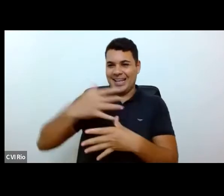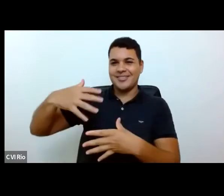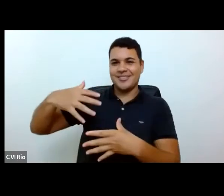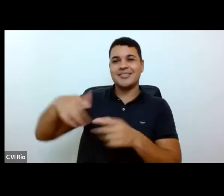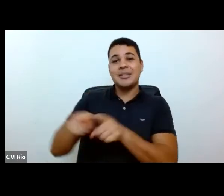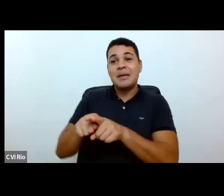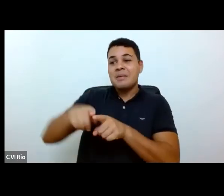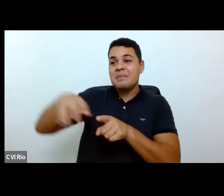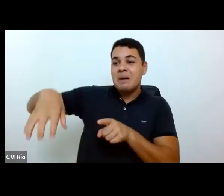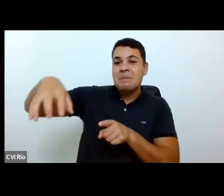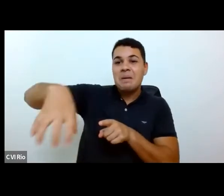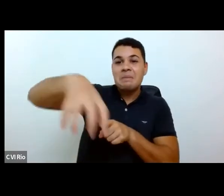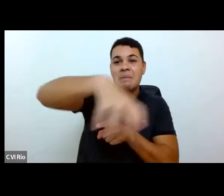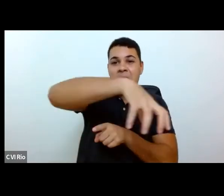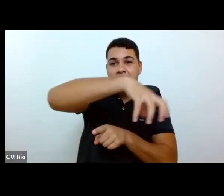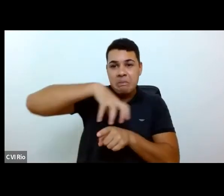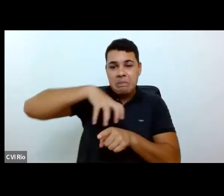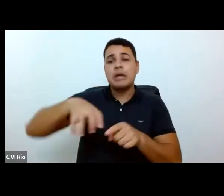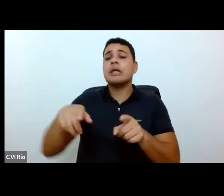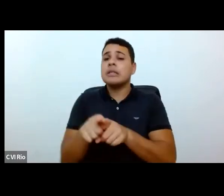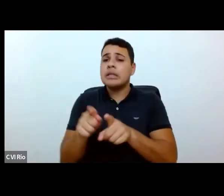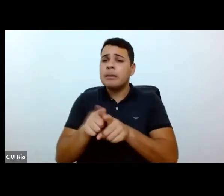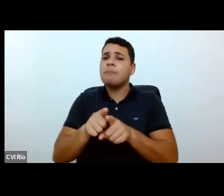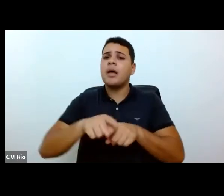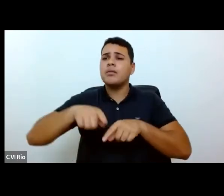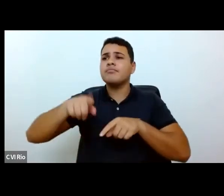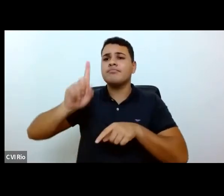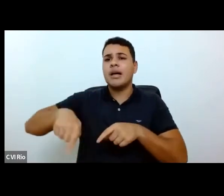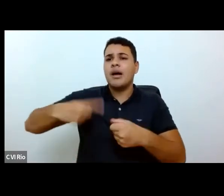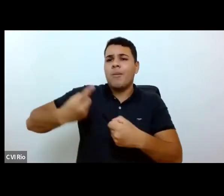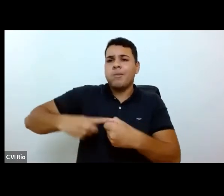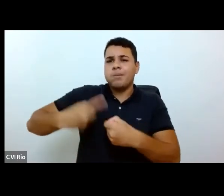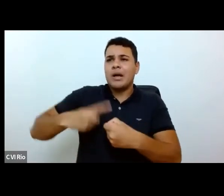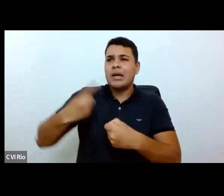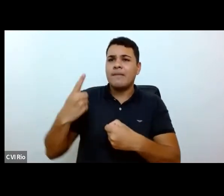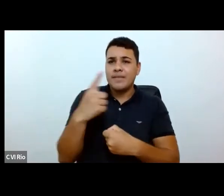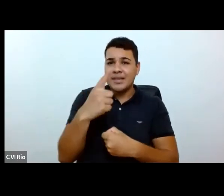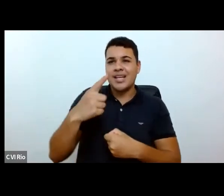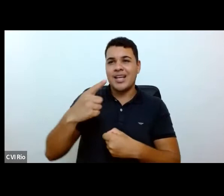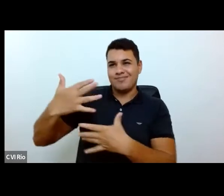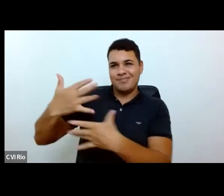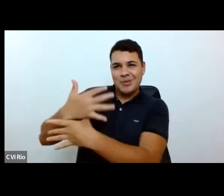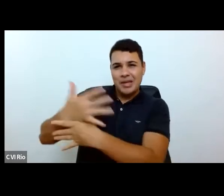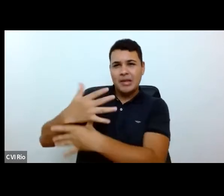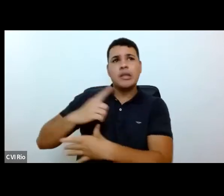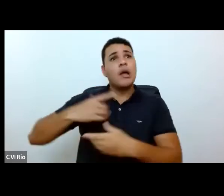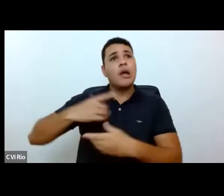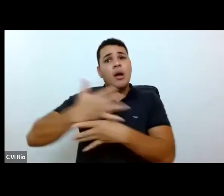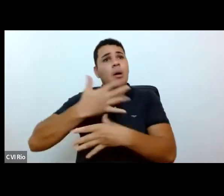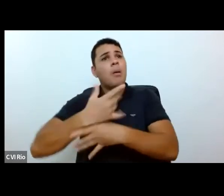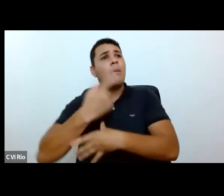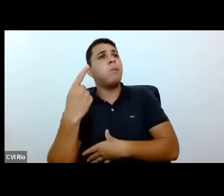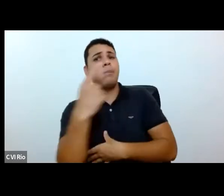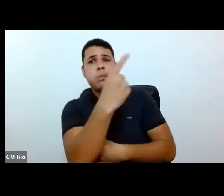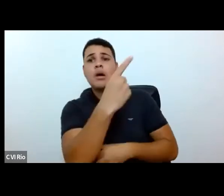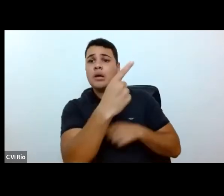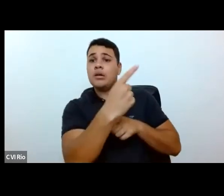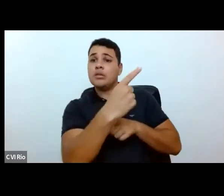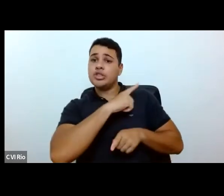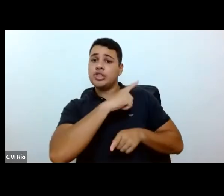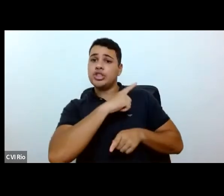até outras regiões mais distantes do interior do Rio. E a gente consegue ativar formação política,